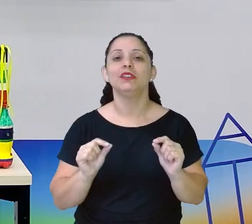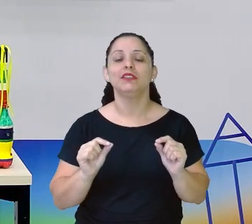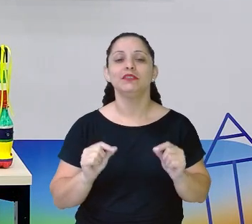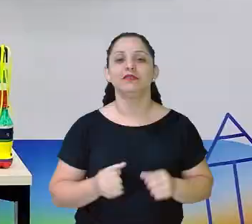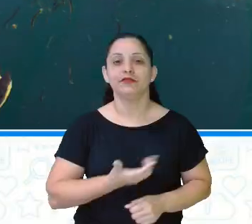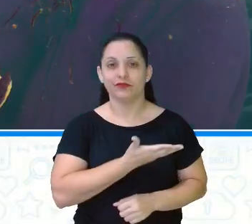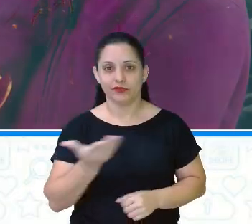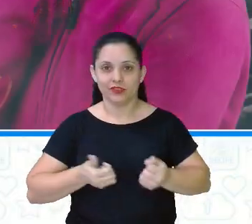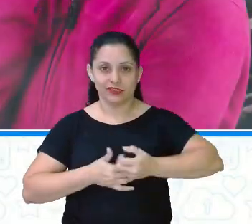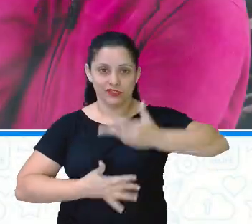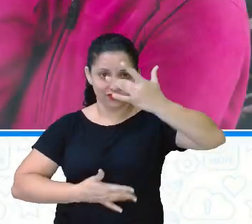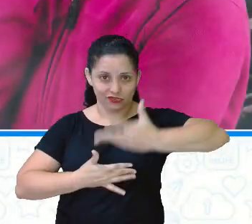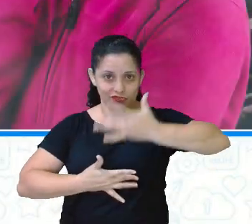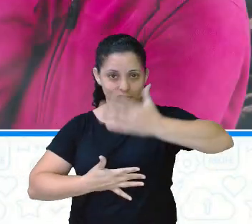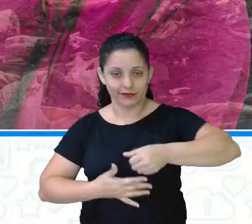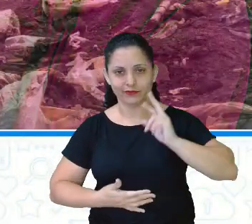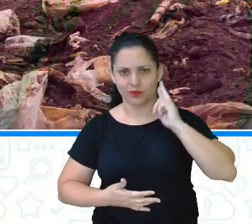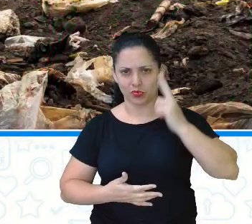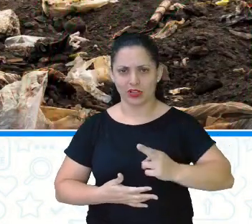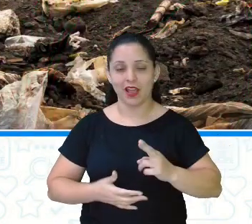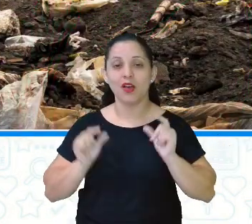aí no chat, poluição,